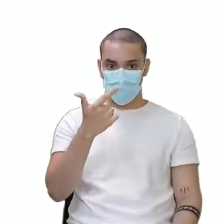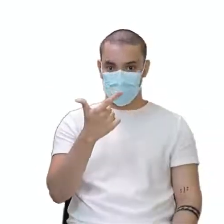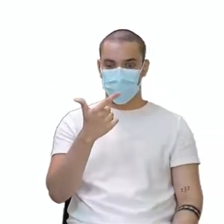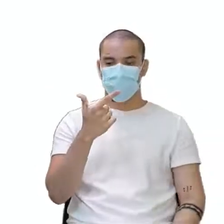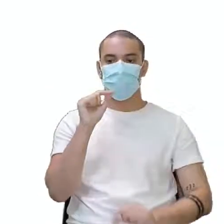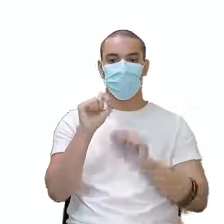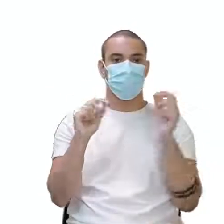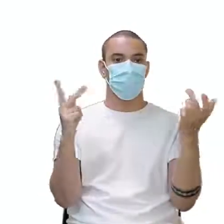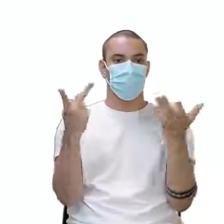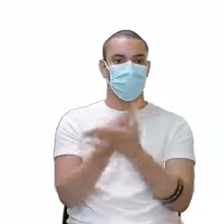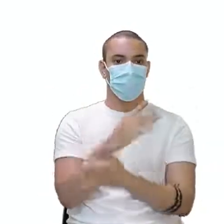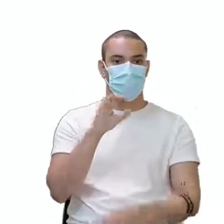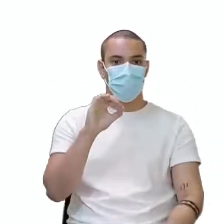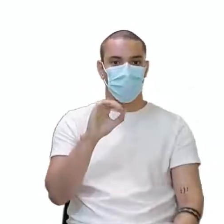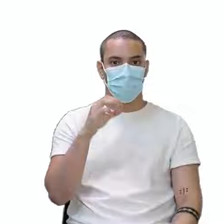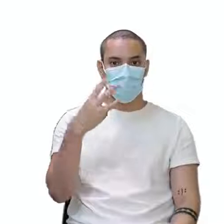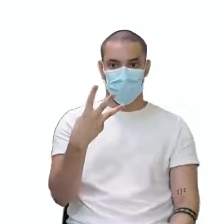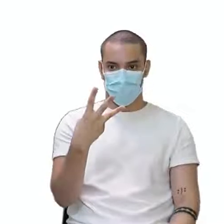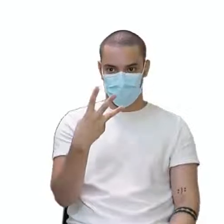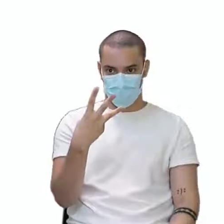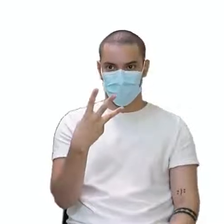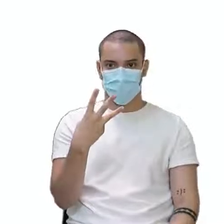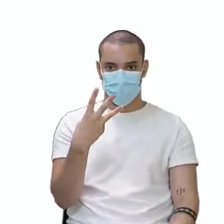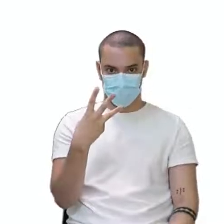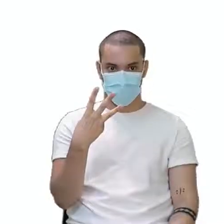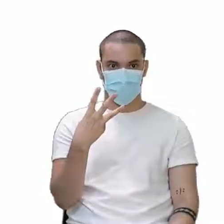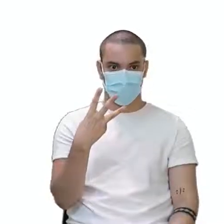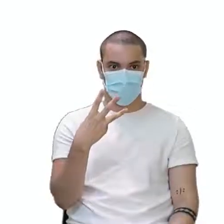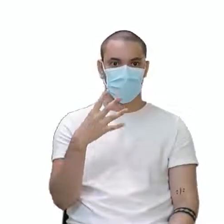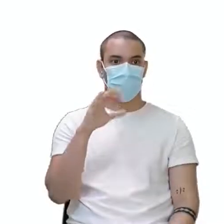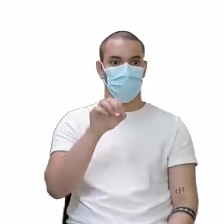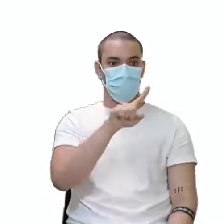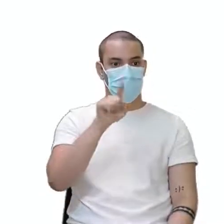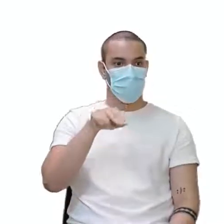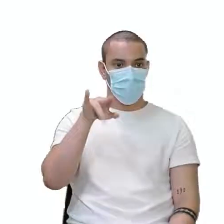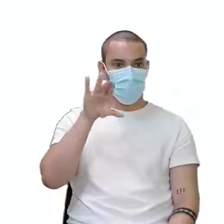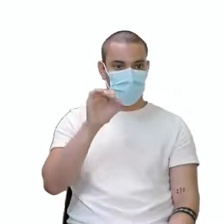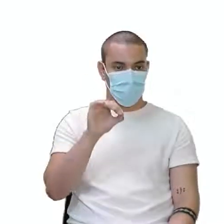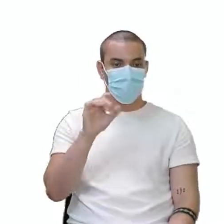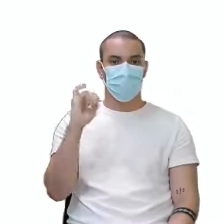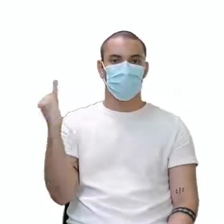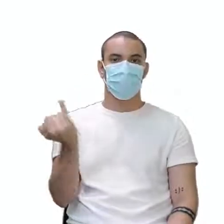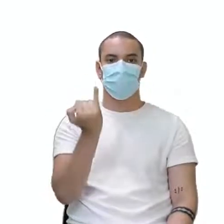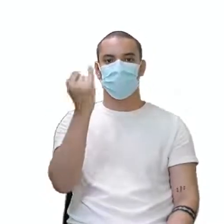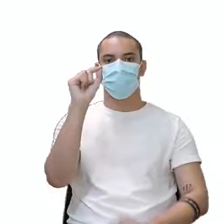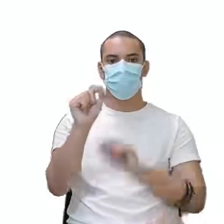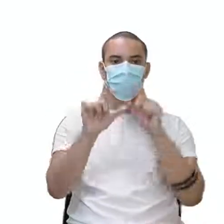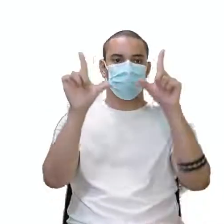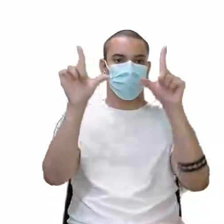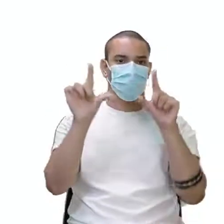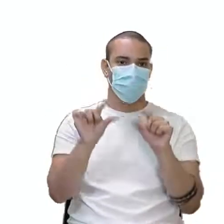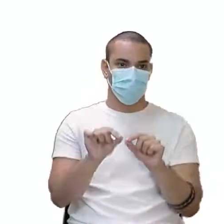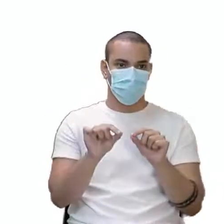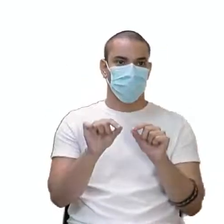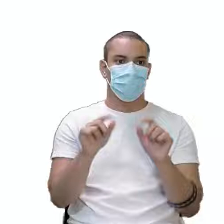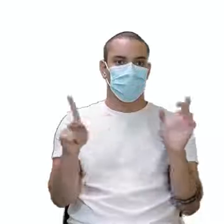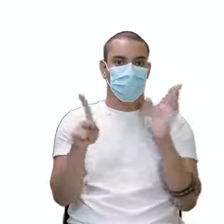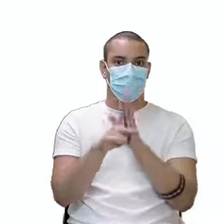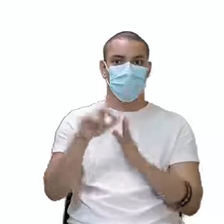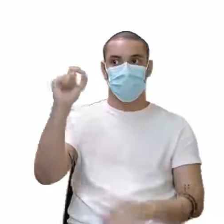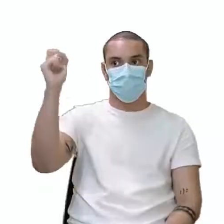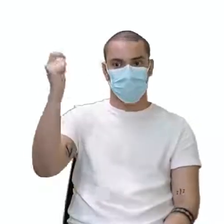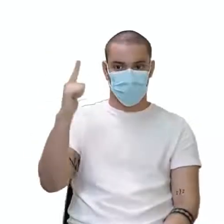acontecer? Forma o O3, o ozônio. O ozônio ele é importante para reter os raios ultravioletas do